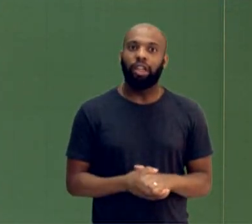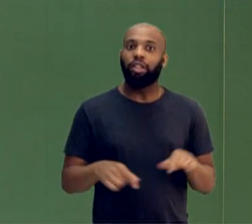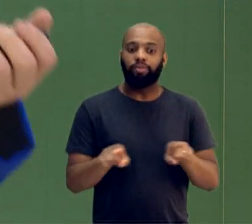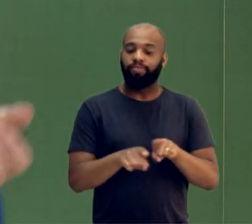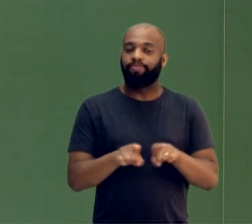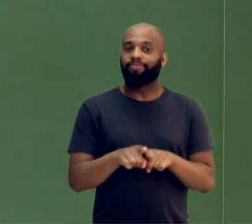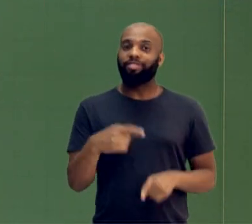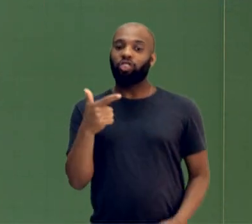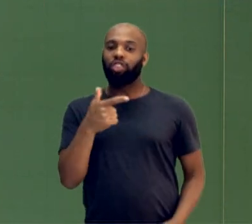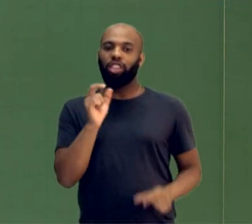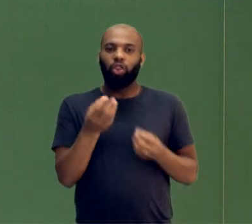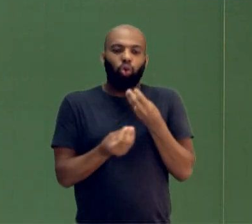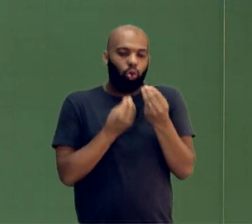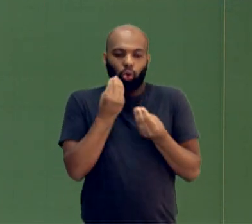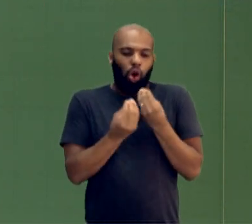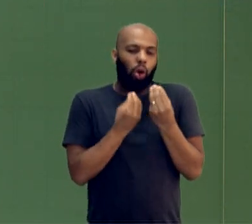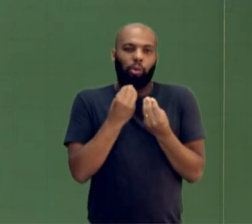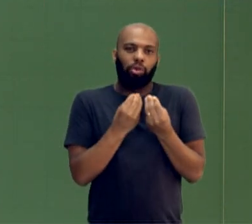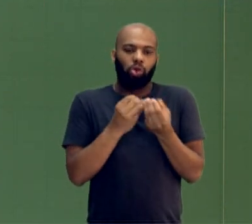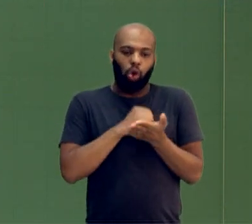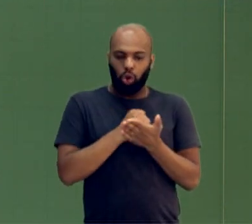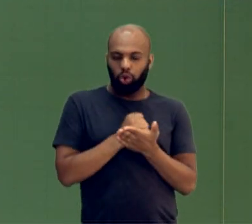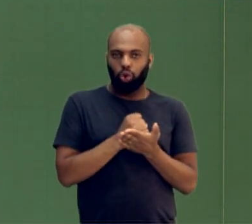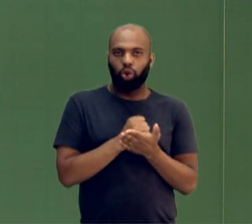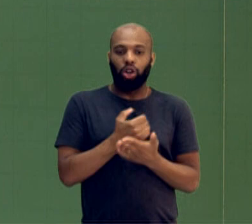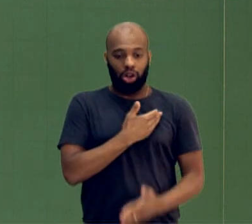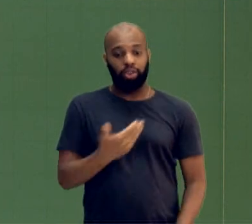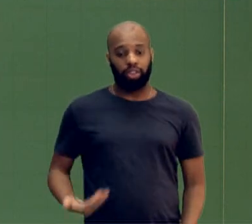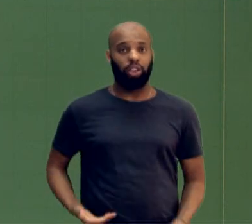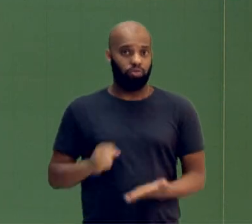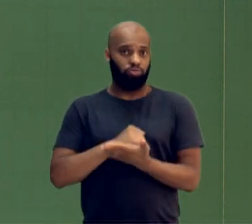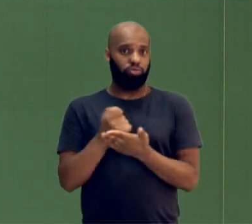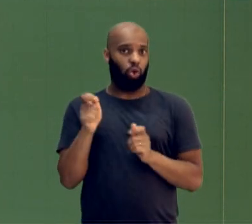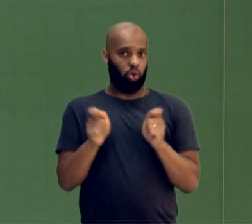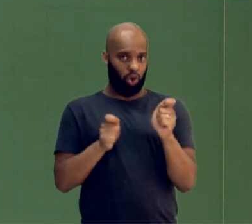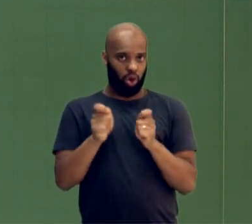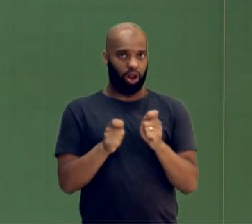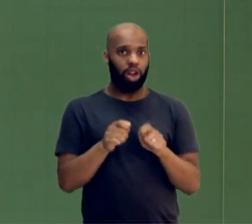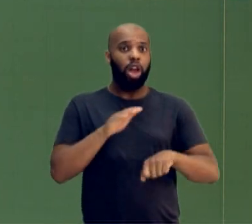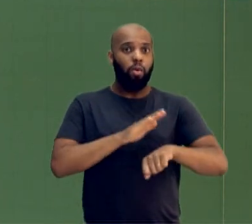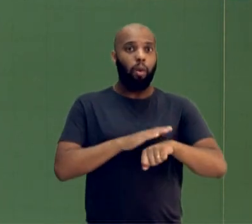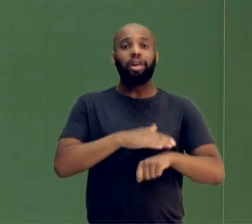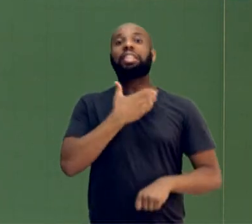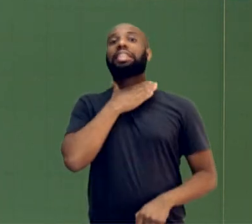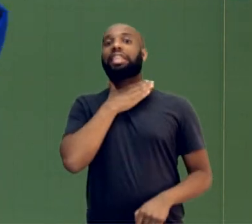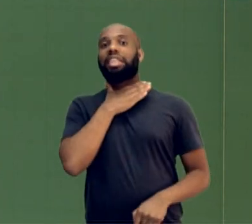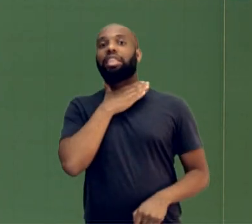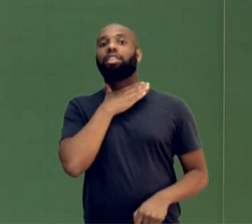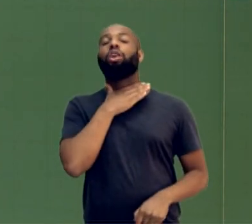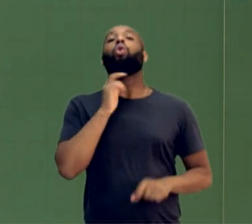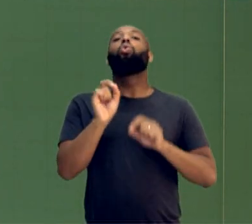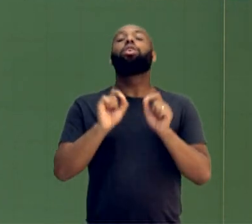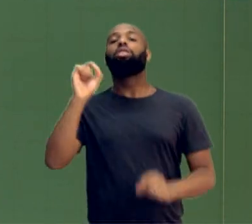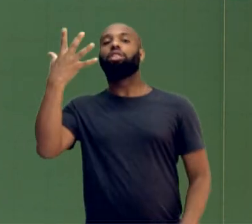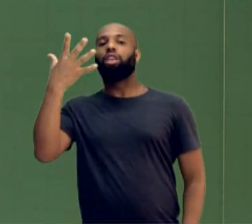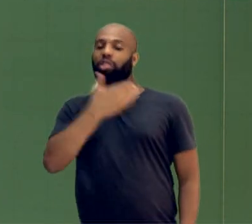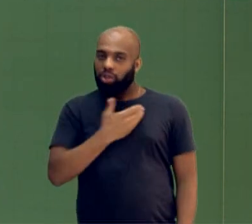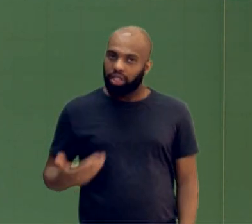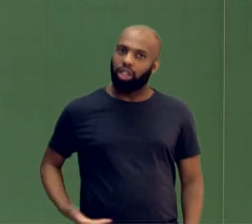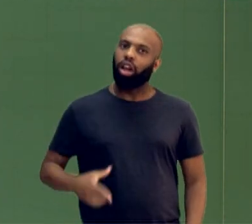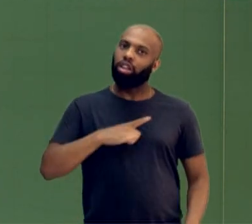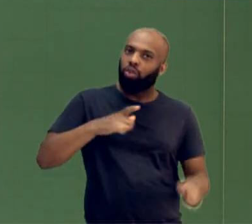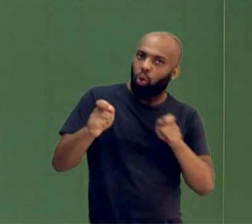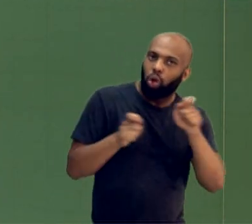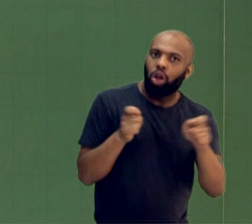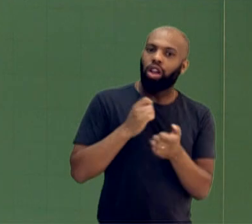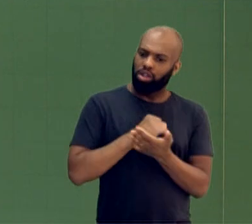não tem mais quem controlar isso daí. Então, o Estado é um bom controlador. Quando você tem uma crise, o Estado tem que gerenciar a crise. Essa é uma ideia do Estado do Bem-Estar Social. Há crises, vamos